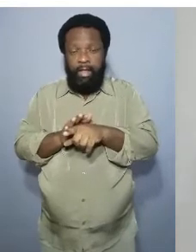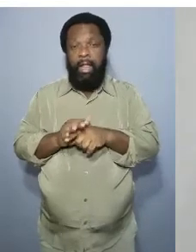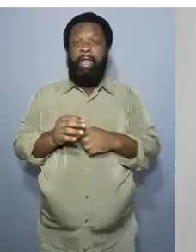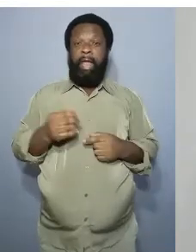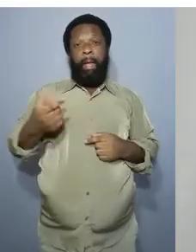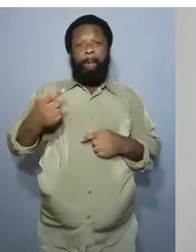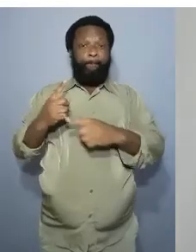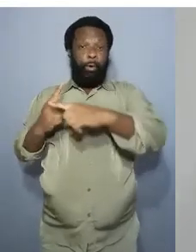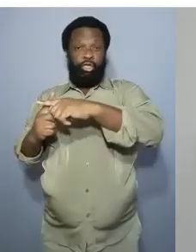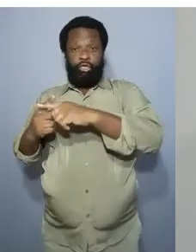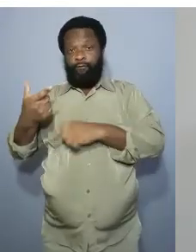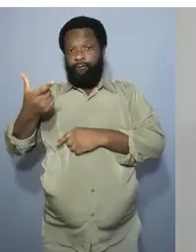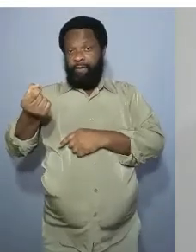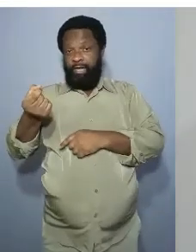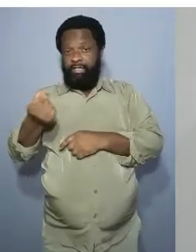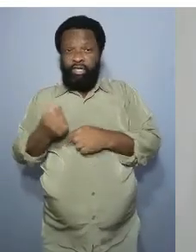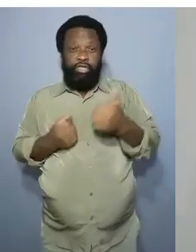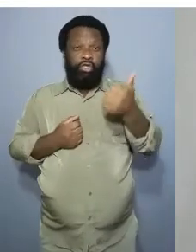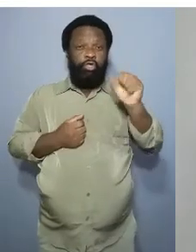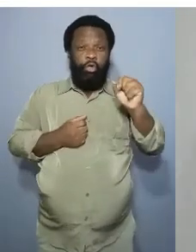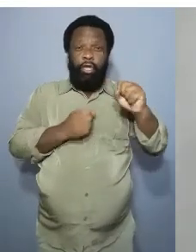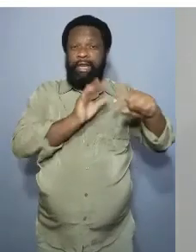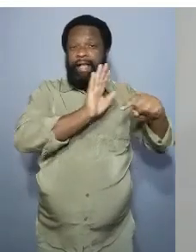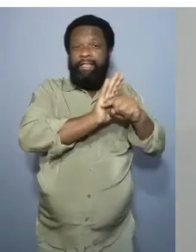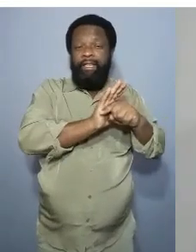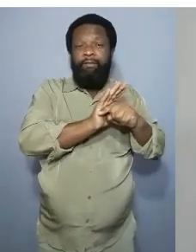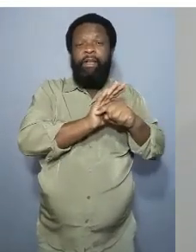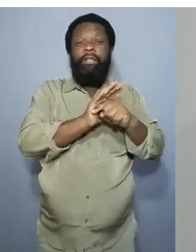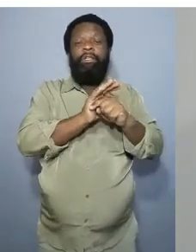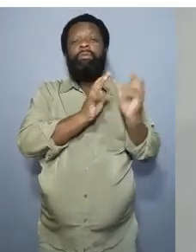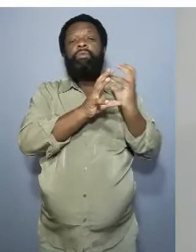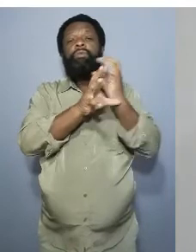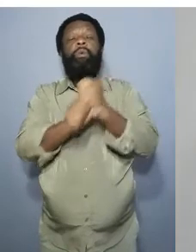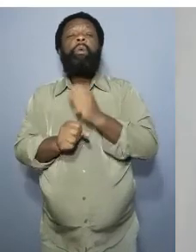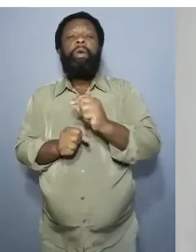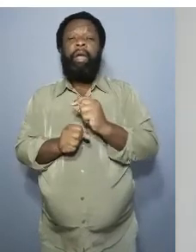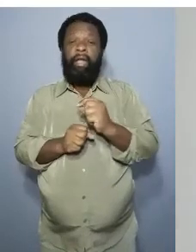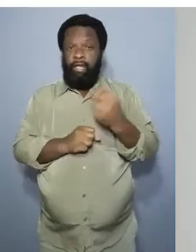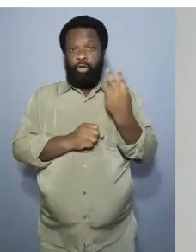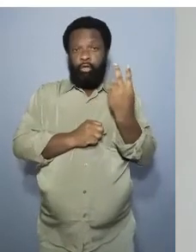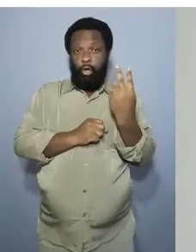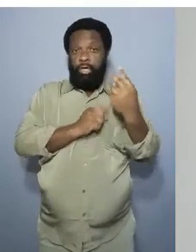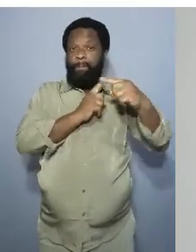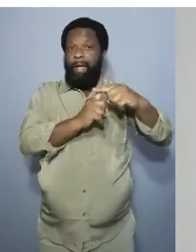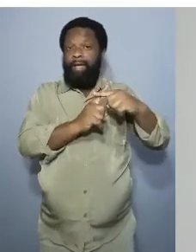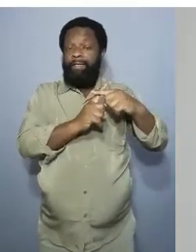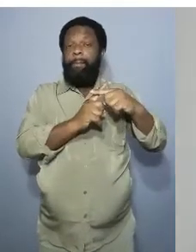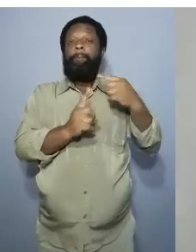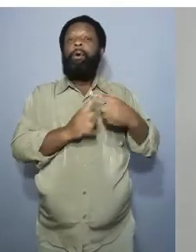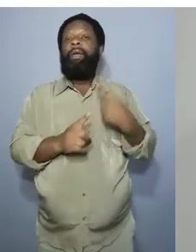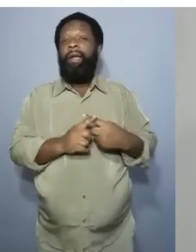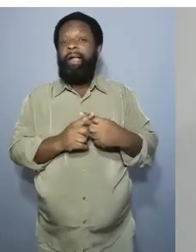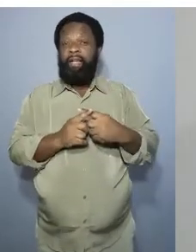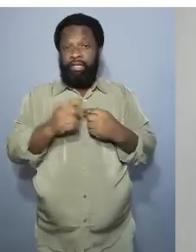eu tenho 20 cargas positivas e 18 negativas, o saldo final disso daí, pessoal, é 2 mais, ou mais